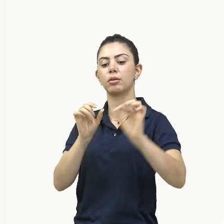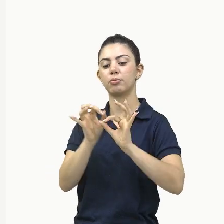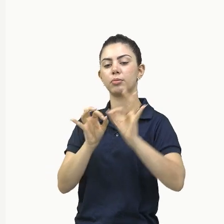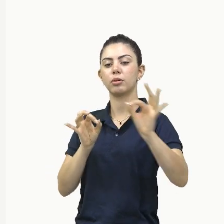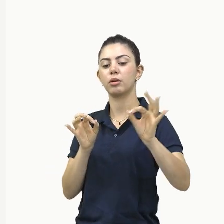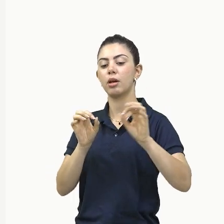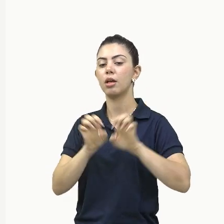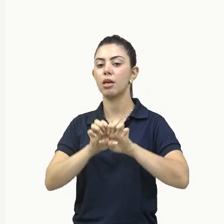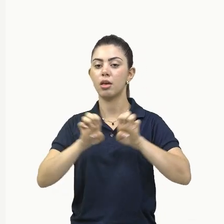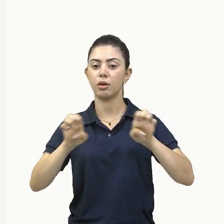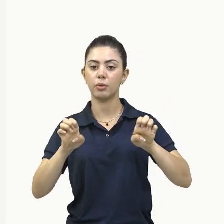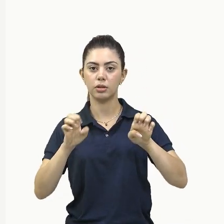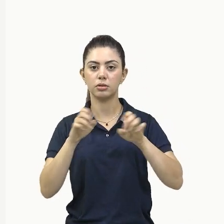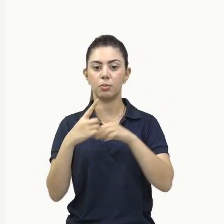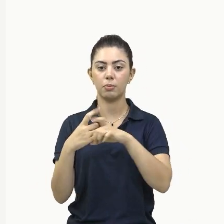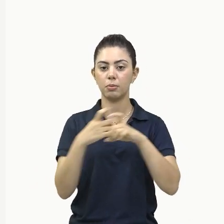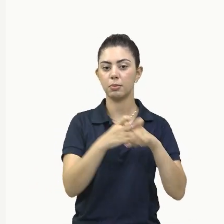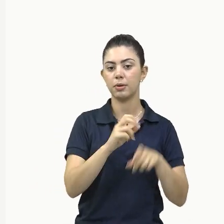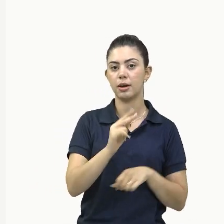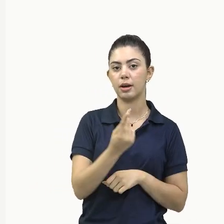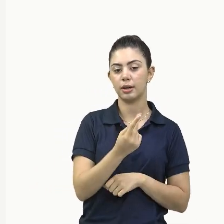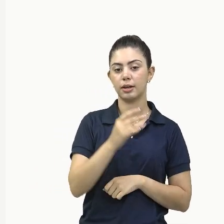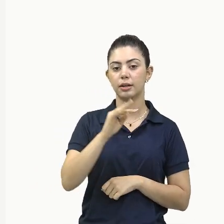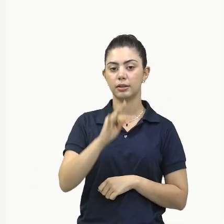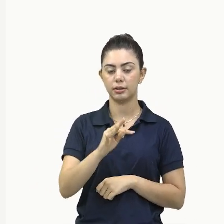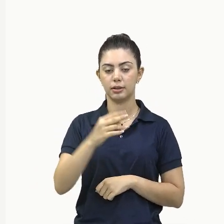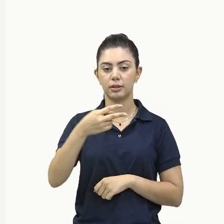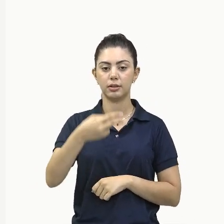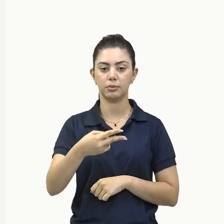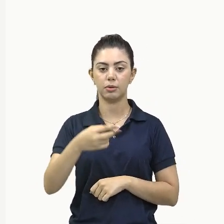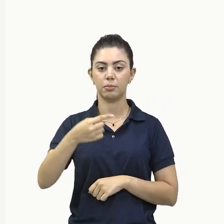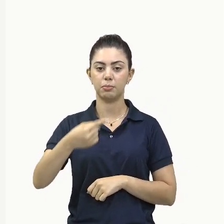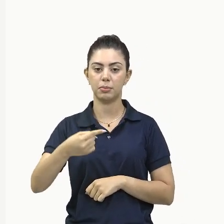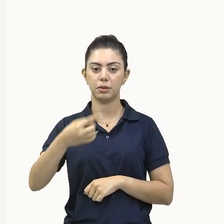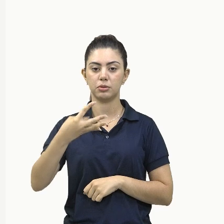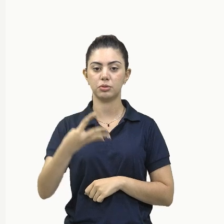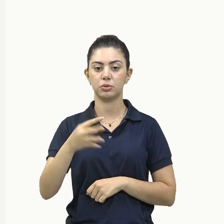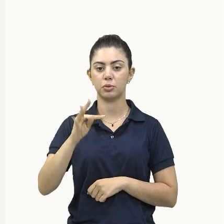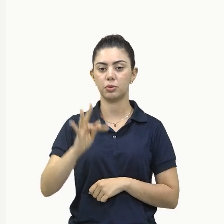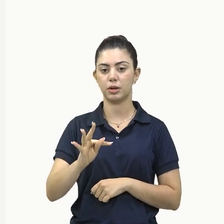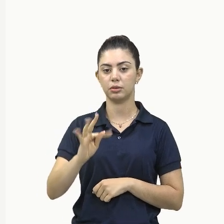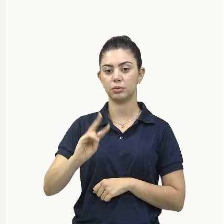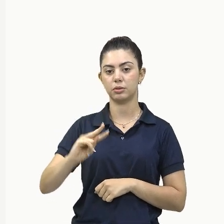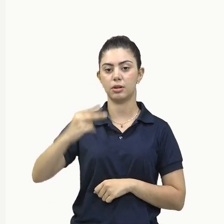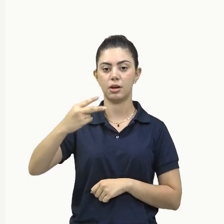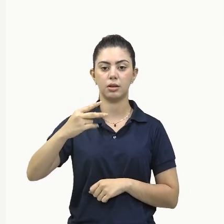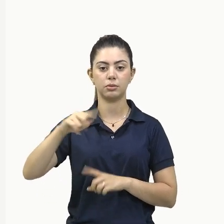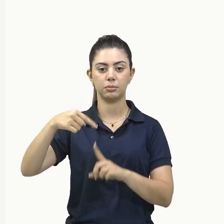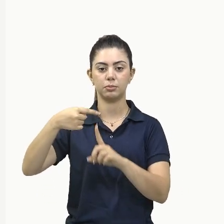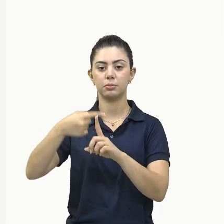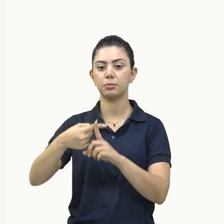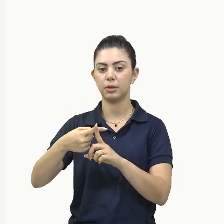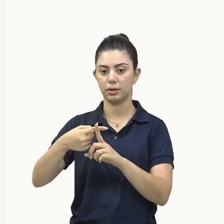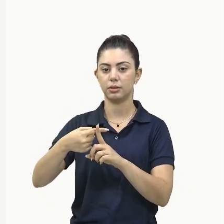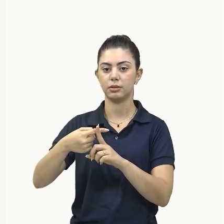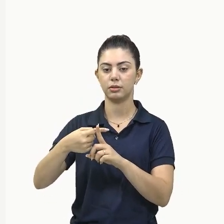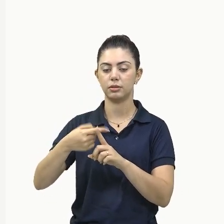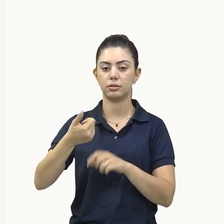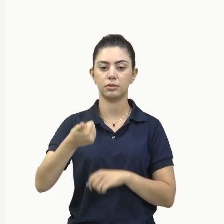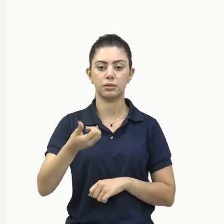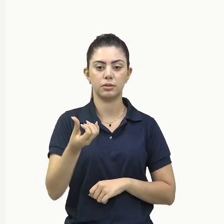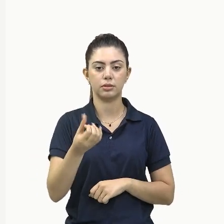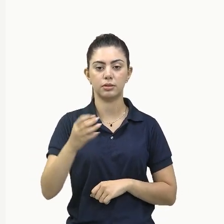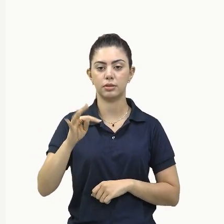polinomial h de t igual a menos 4t ao quadrado